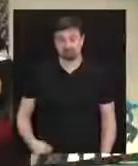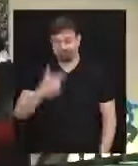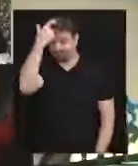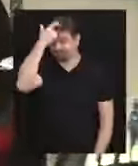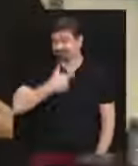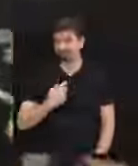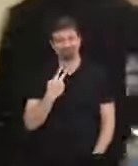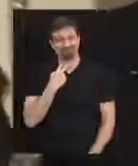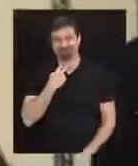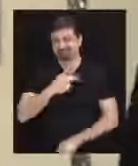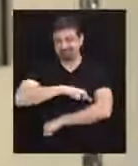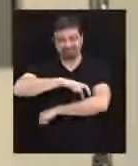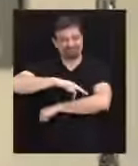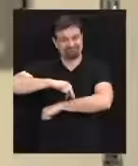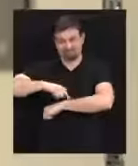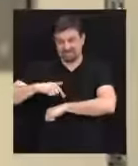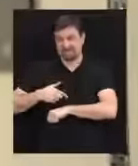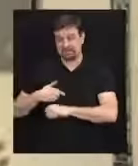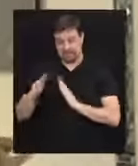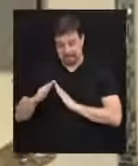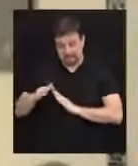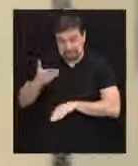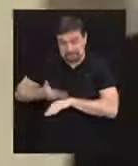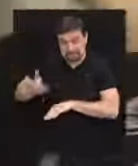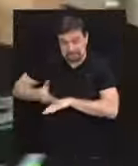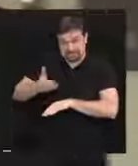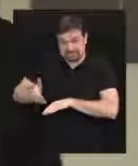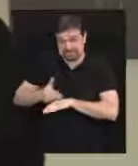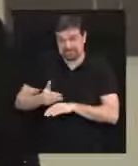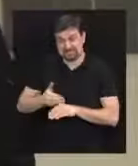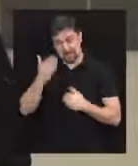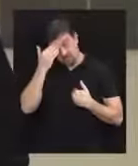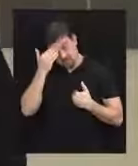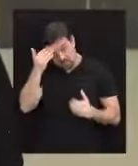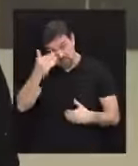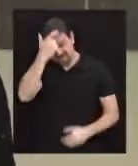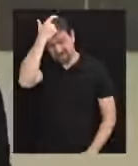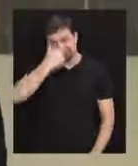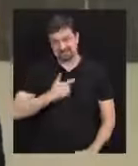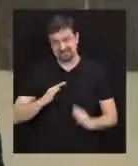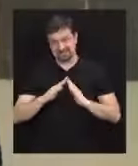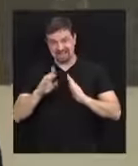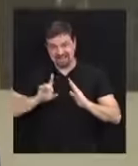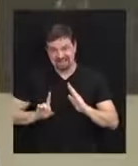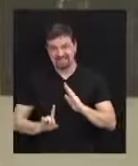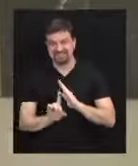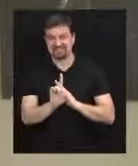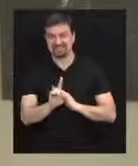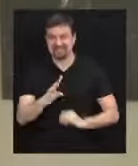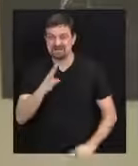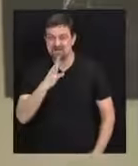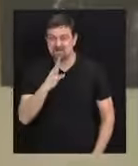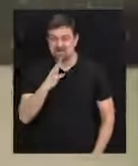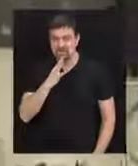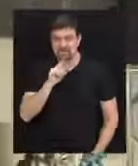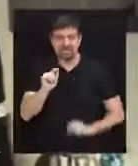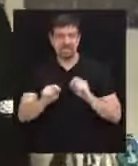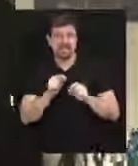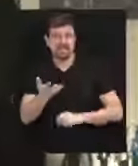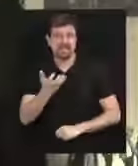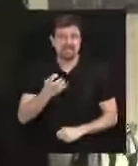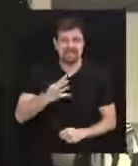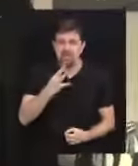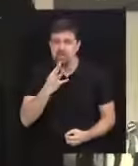É isso aí, galera. Pra mim, moonwalk ainda não deu. Vou treinar em casa. Mas muito obrigada por receber a gente aqui, Kátia. E olha, pra quem quiser vir curtir